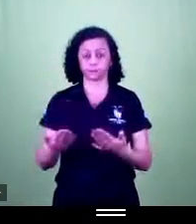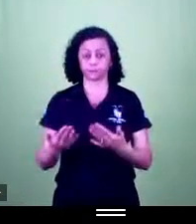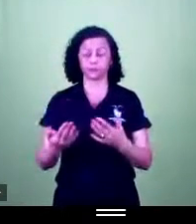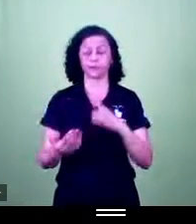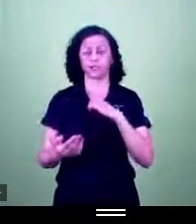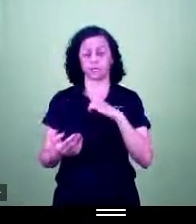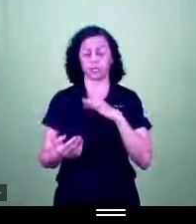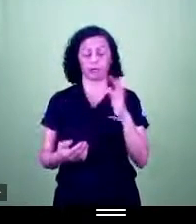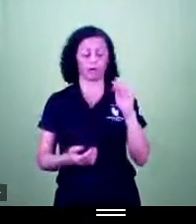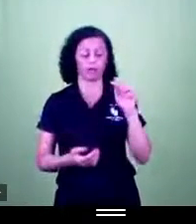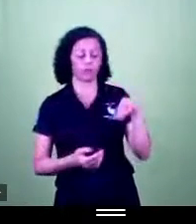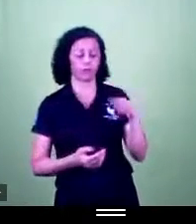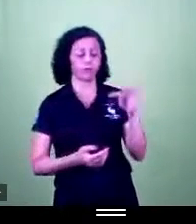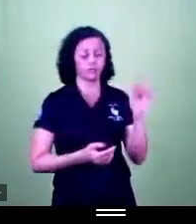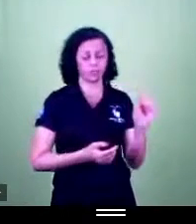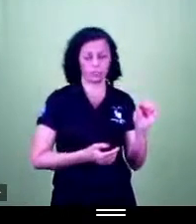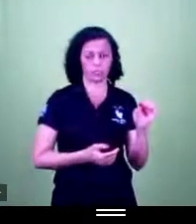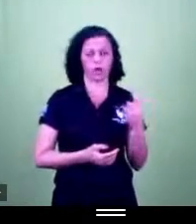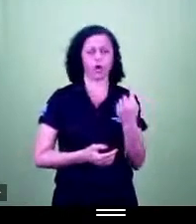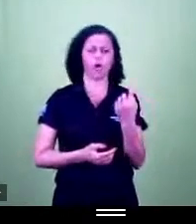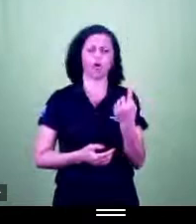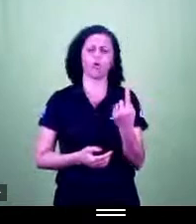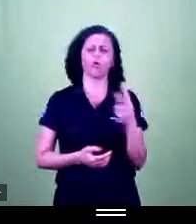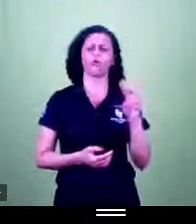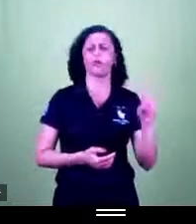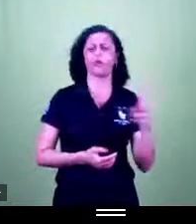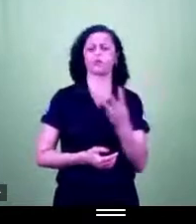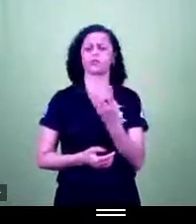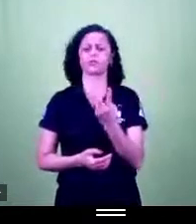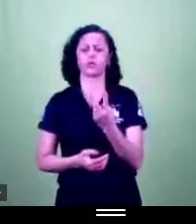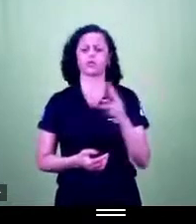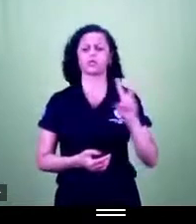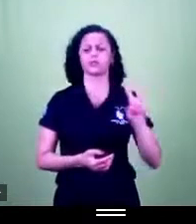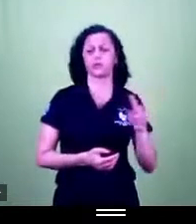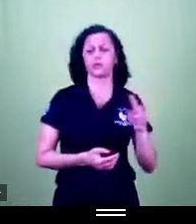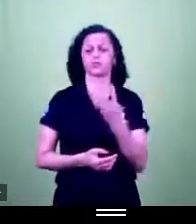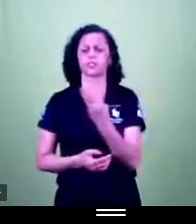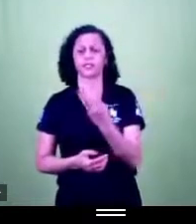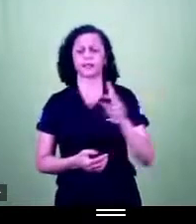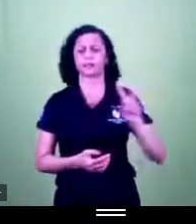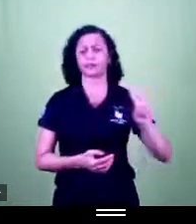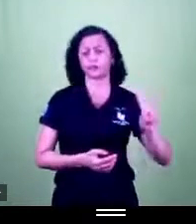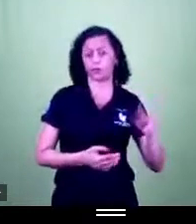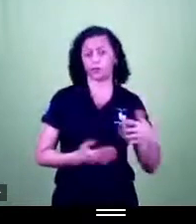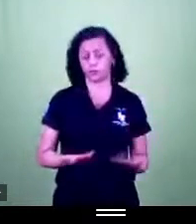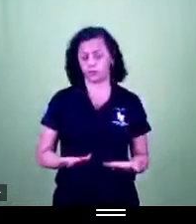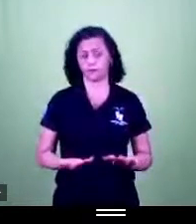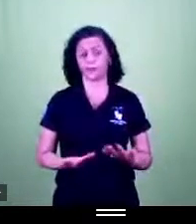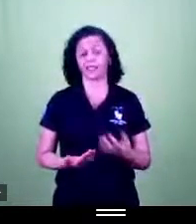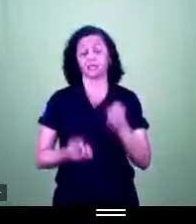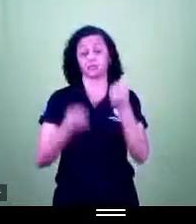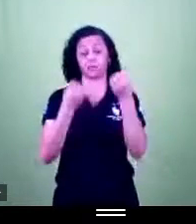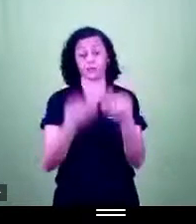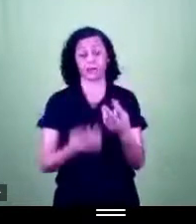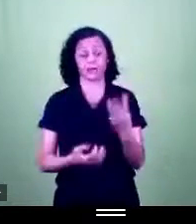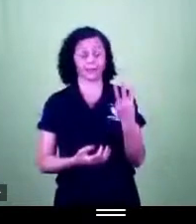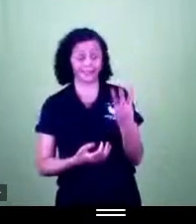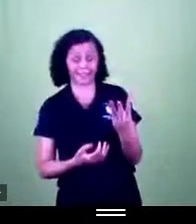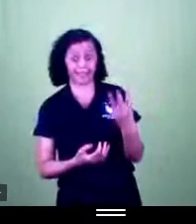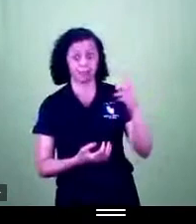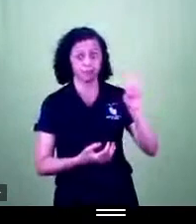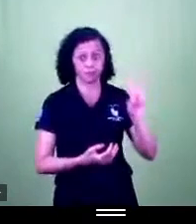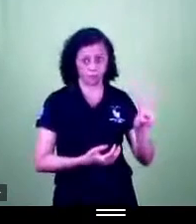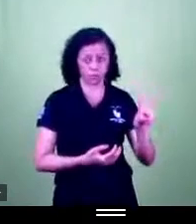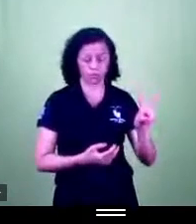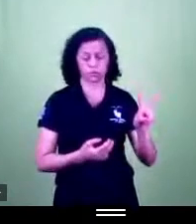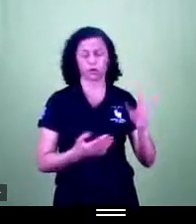de tensão aqui, ó, 1 volt, 2 volts, 3 volts, 4 volts. Se eu falar que eu tenho uma fonte de tensão de 3 volts, como se fosse 2 pilhas